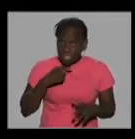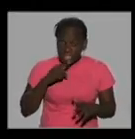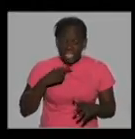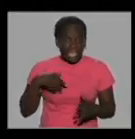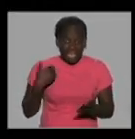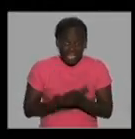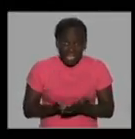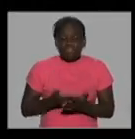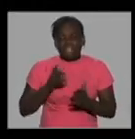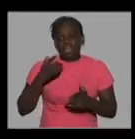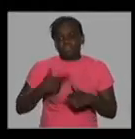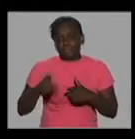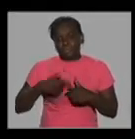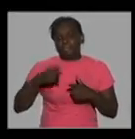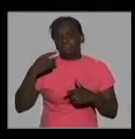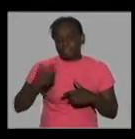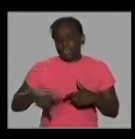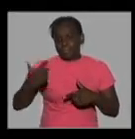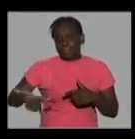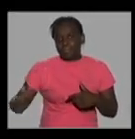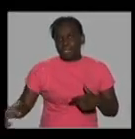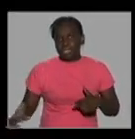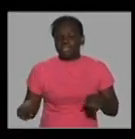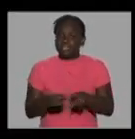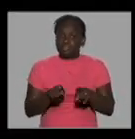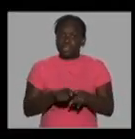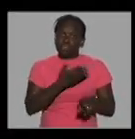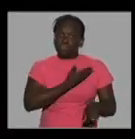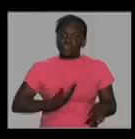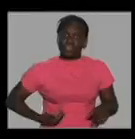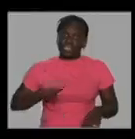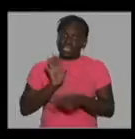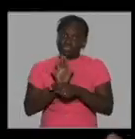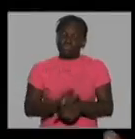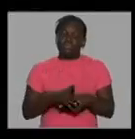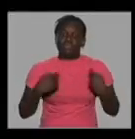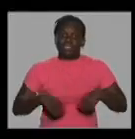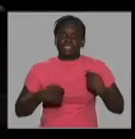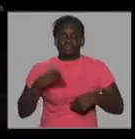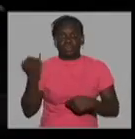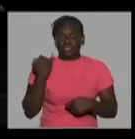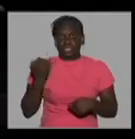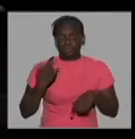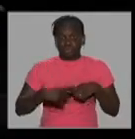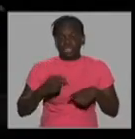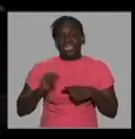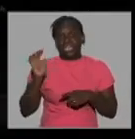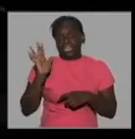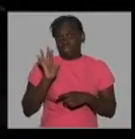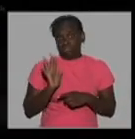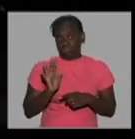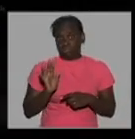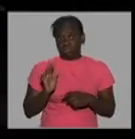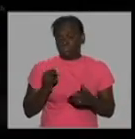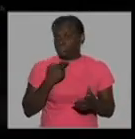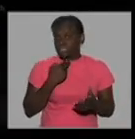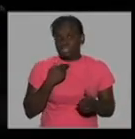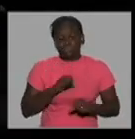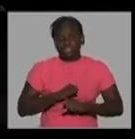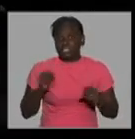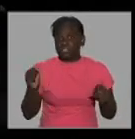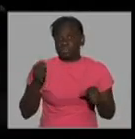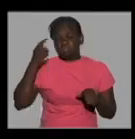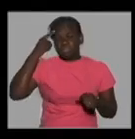gente vai passar por turbulências sucessivas. E apoio governamental, eu acho também que é fundamental, né? Porque é um setor caro. Não tem como a